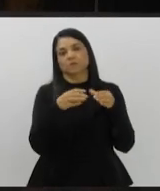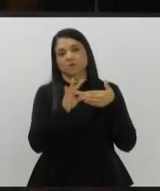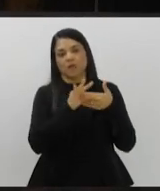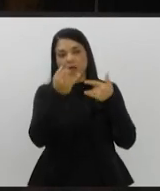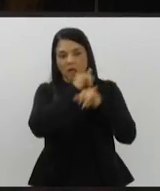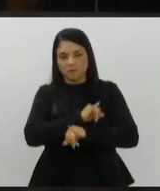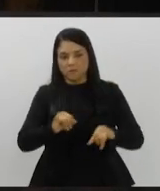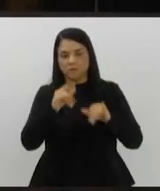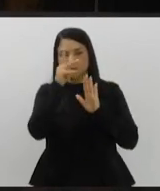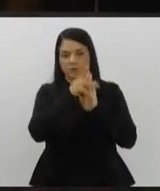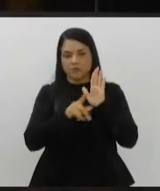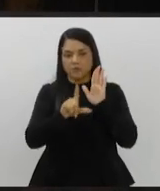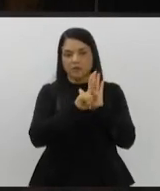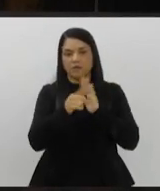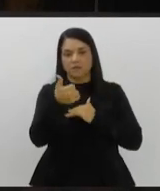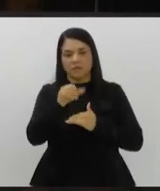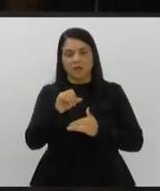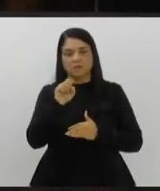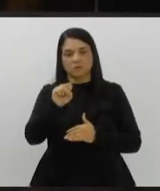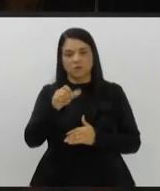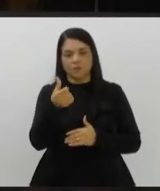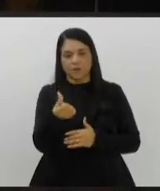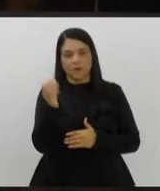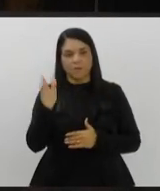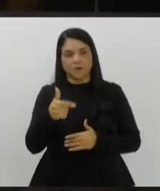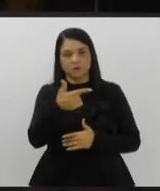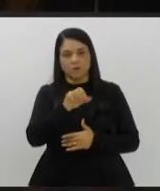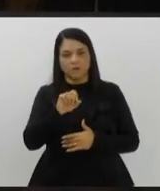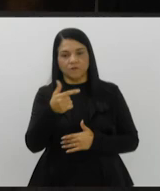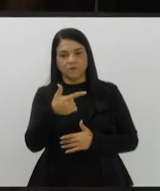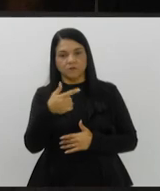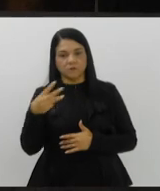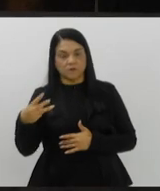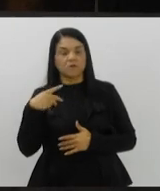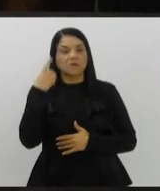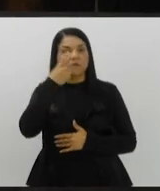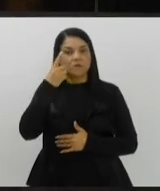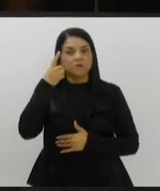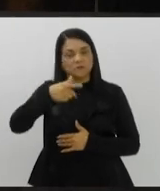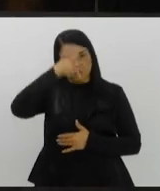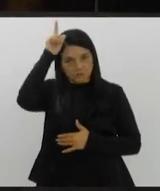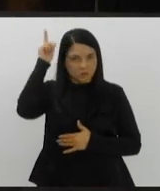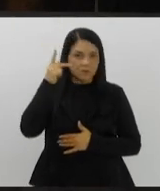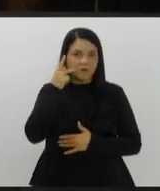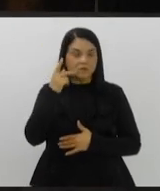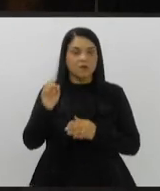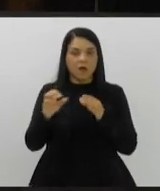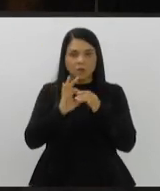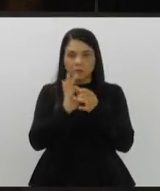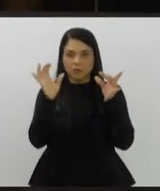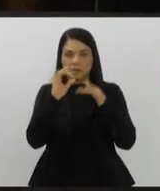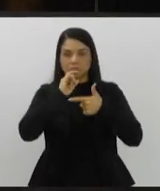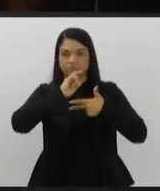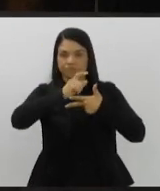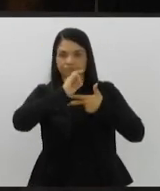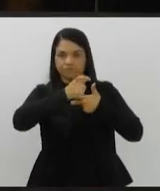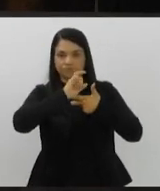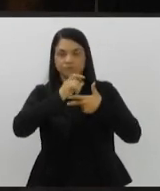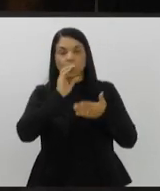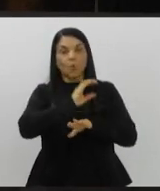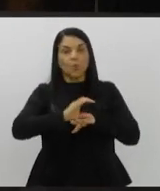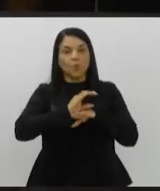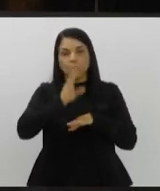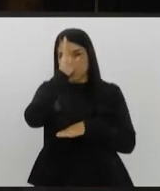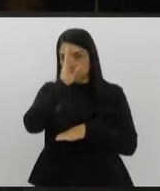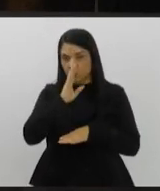Anuncio projeto de lei número 1086, de 23, de autoria do deputado Luiz Cláudio Ribeiro, que autoriza o Poder Executivo a oferecer cursos